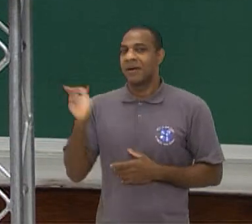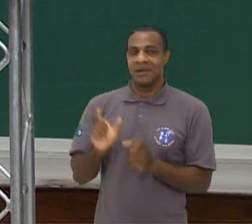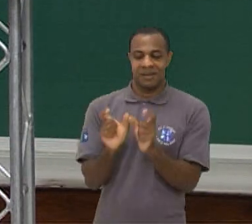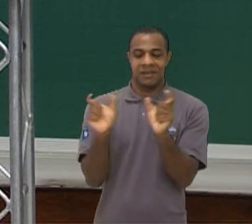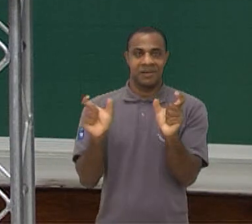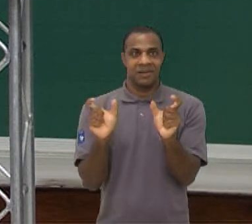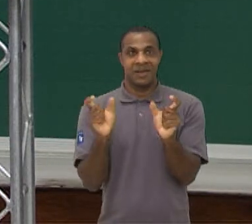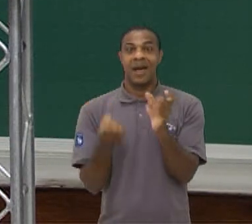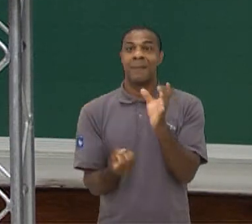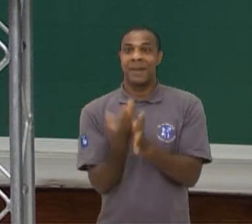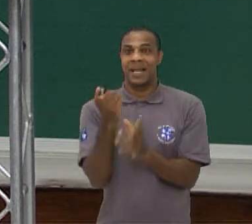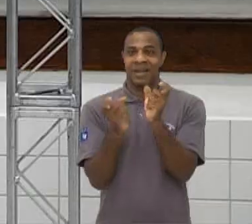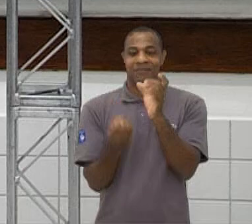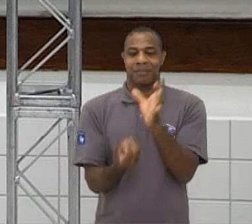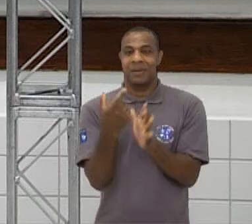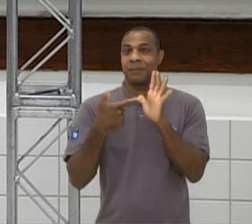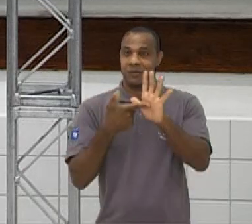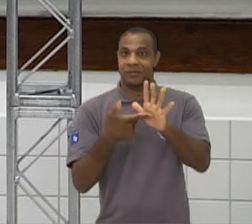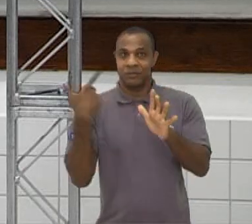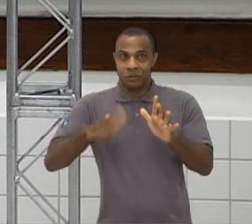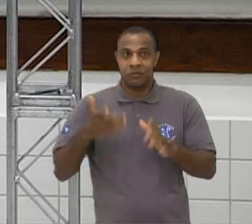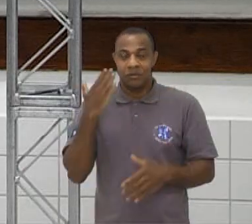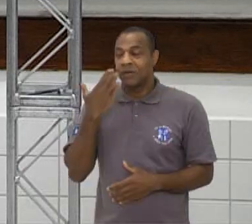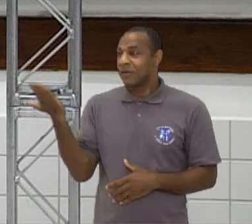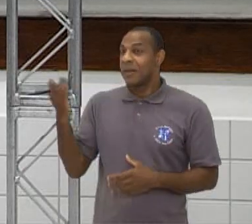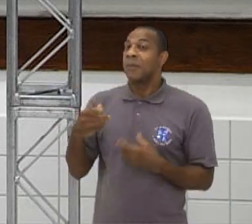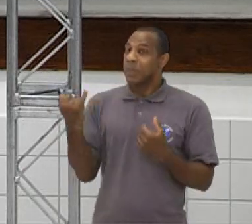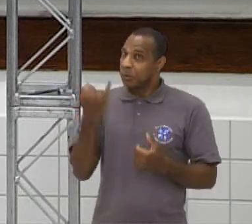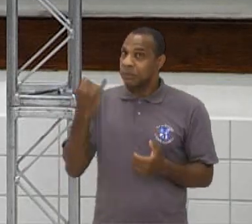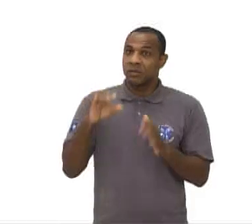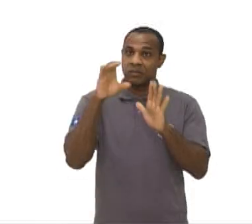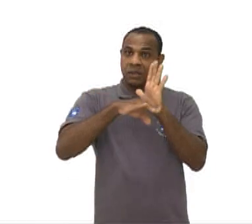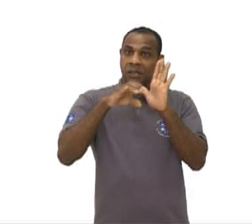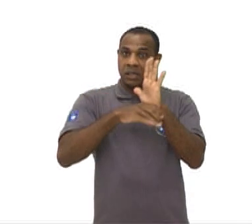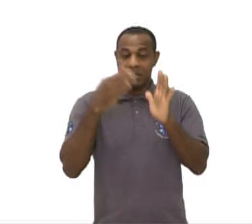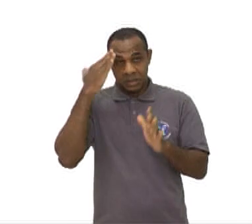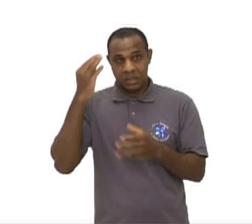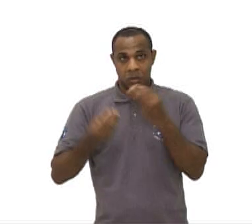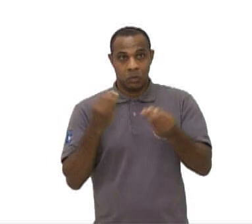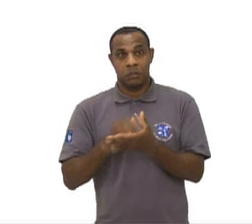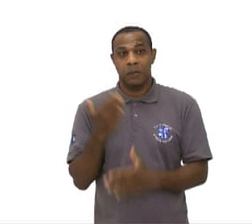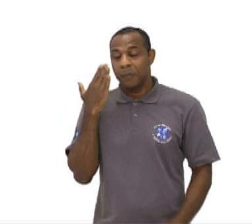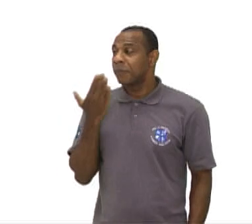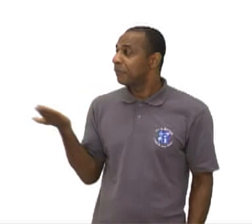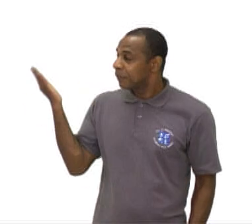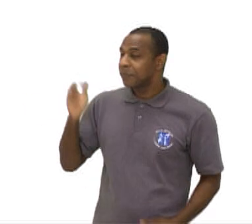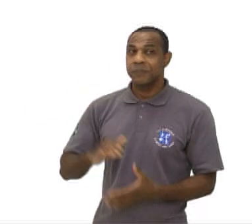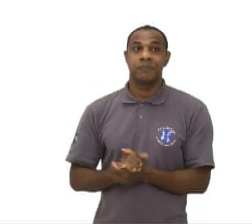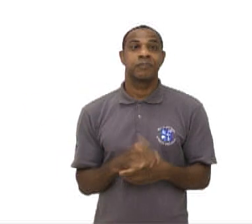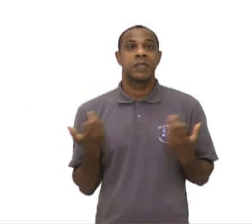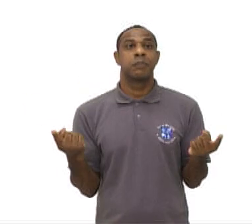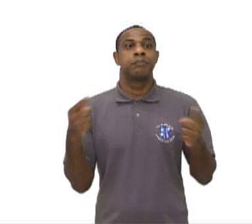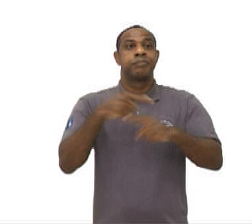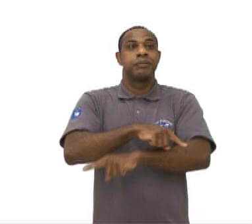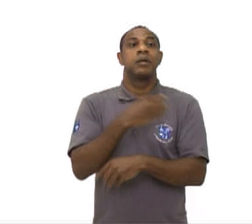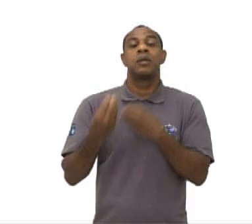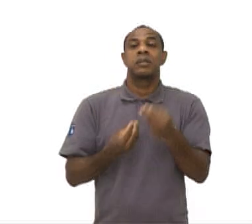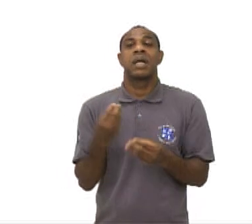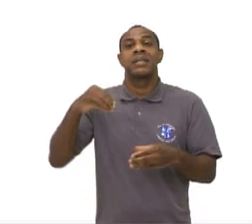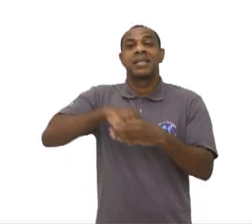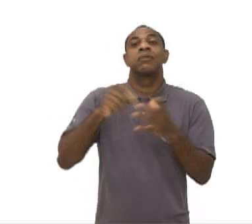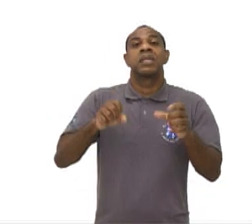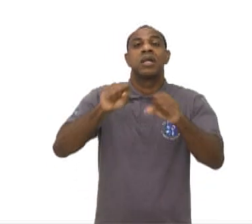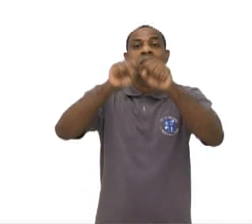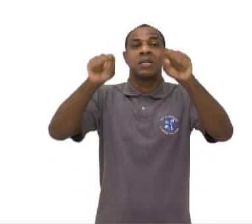estão aparecendo de novo, por isso que é importante entender esses conceitos. A contradição está dentro do próprio sistema, pois